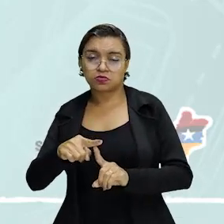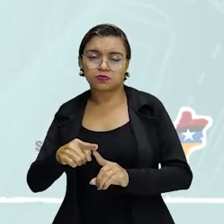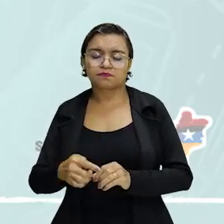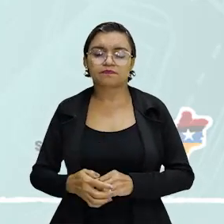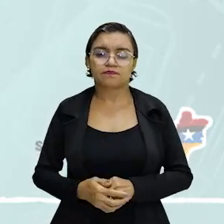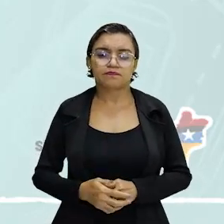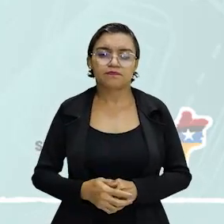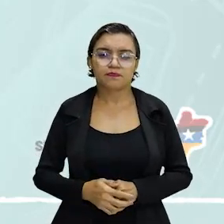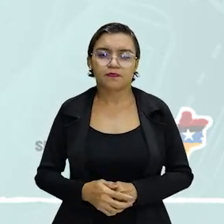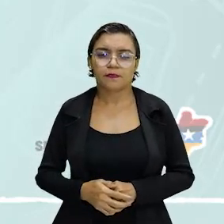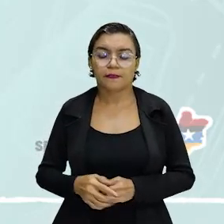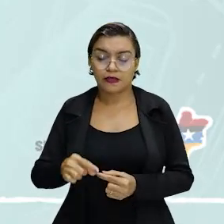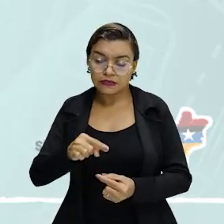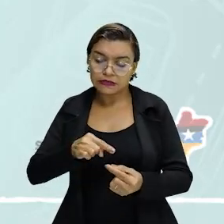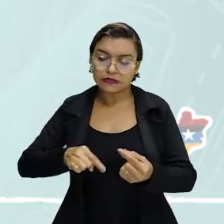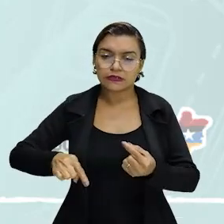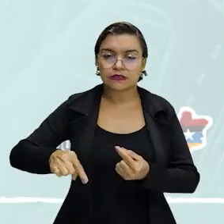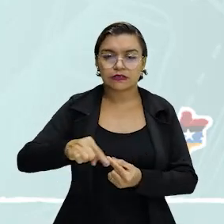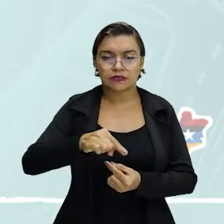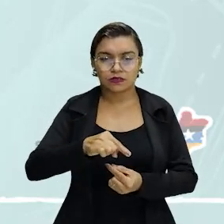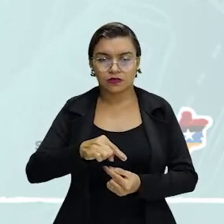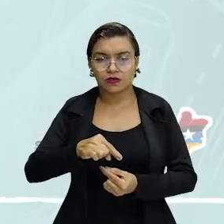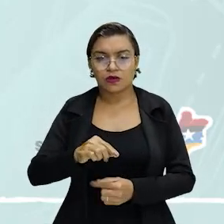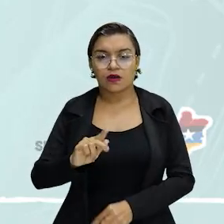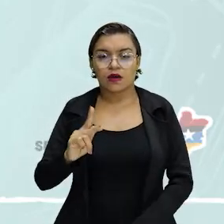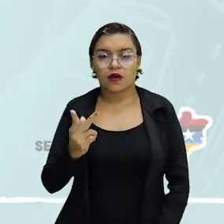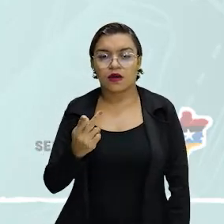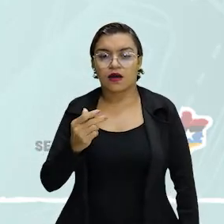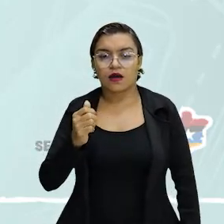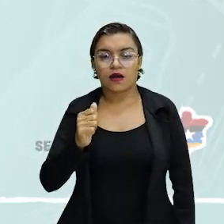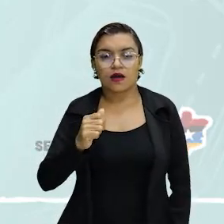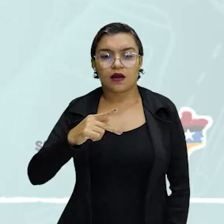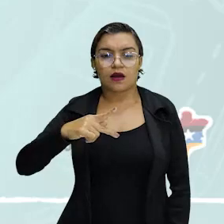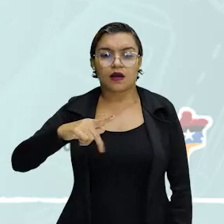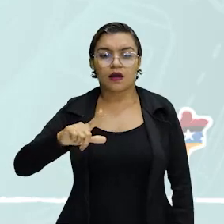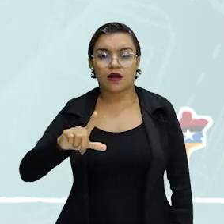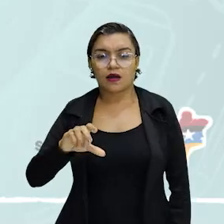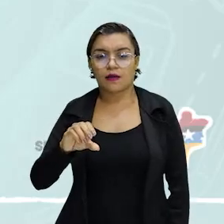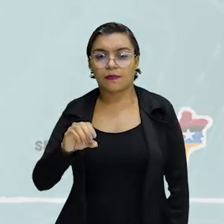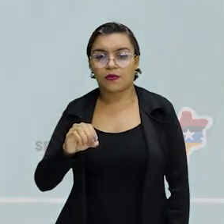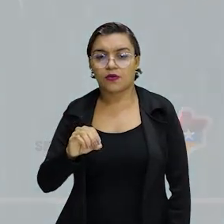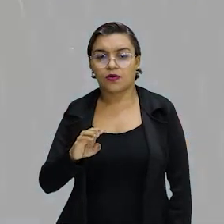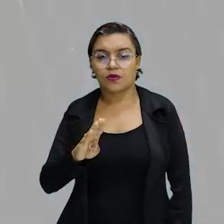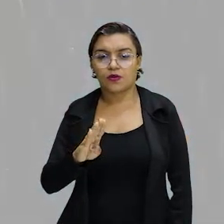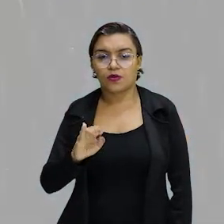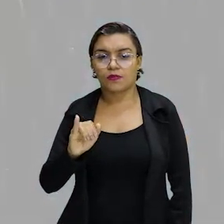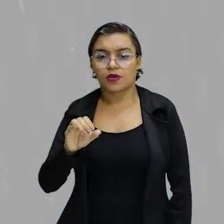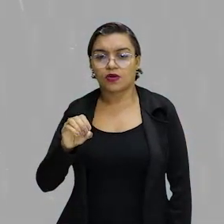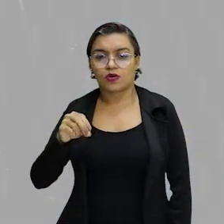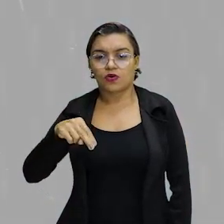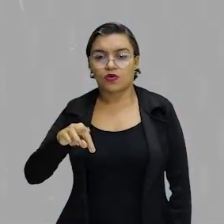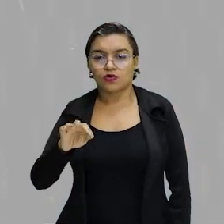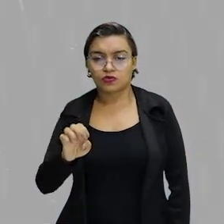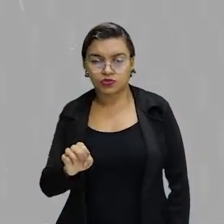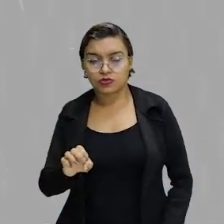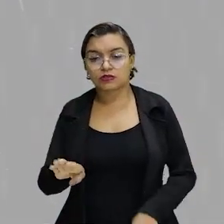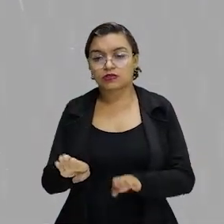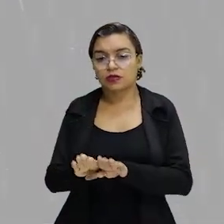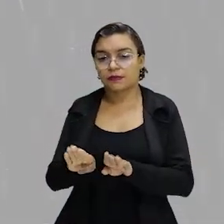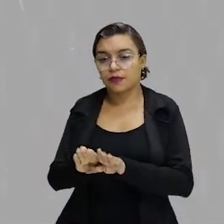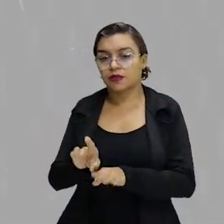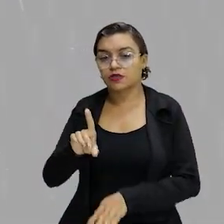basicamente. Tem o ciclo haplobionte e o ciclo diplobionte.